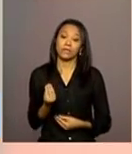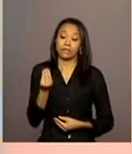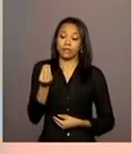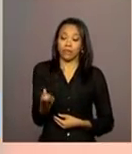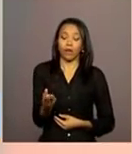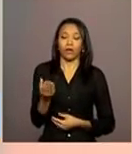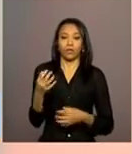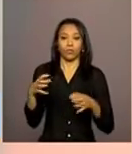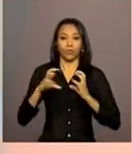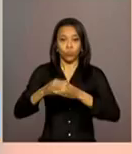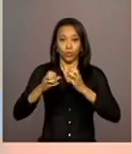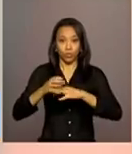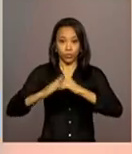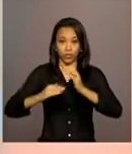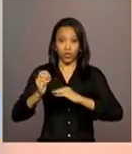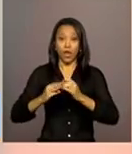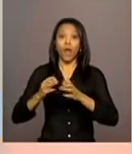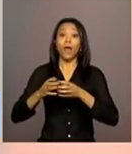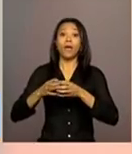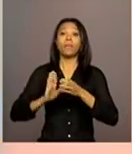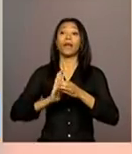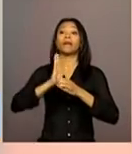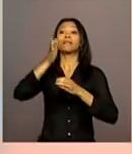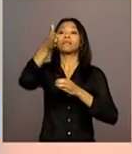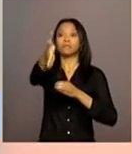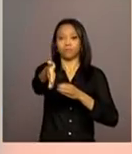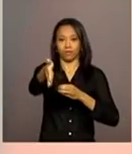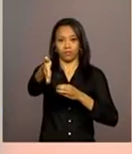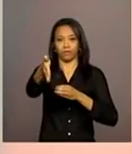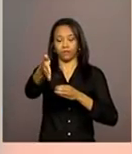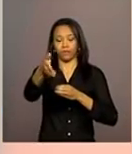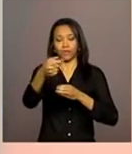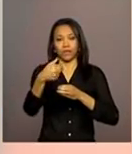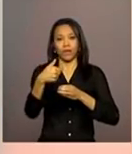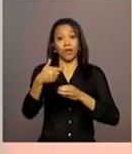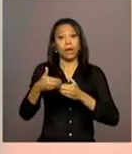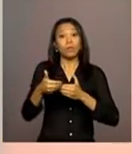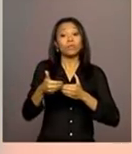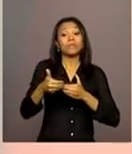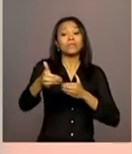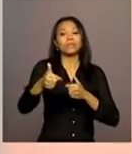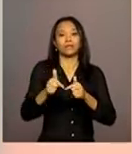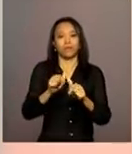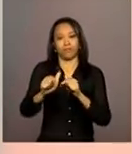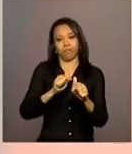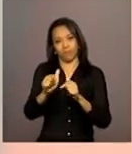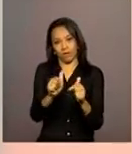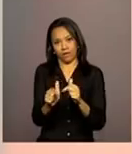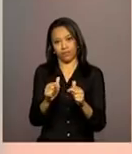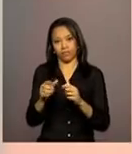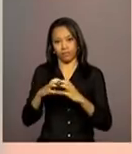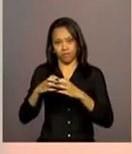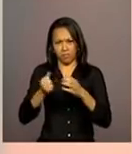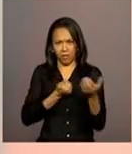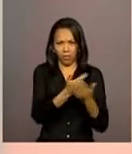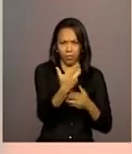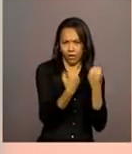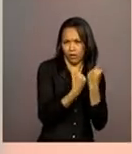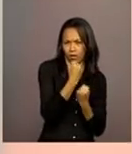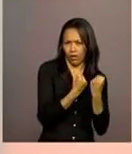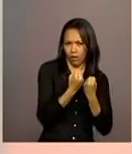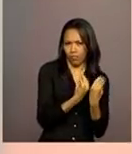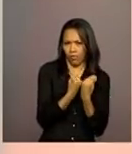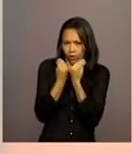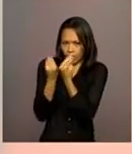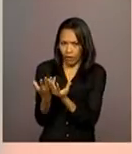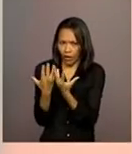equipe né para o processo de trabalho que essa equipe vai estar eh realizando